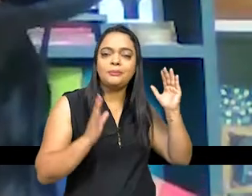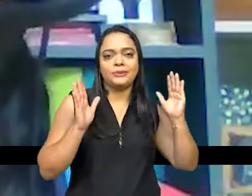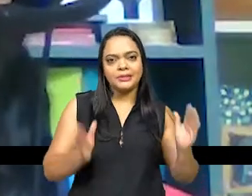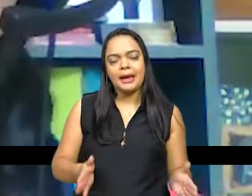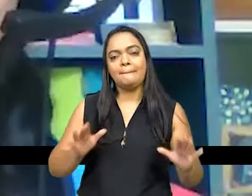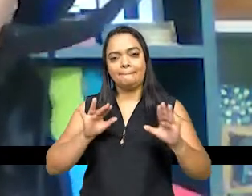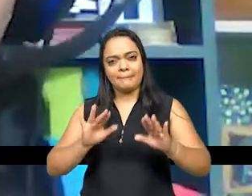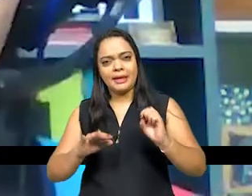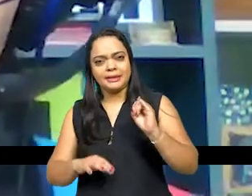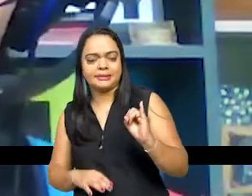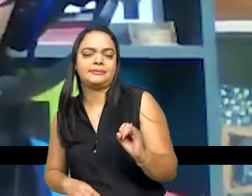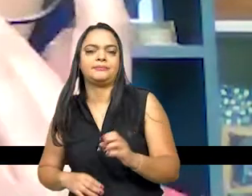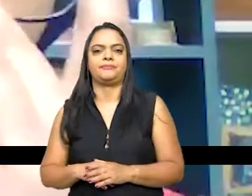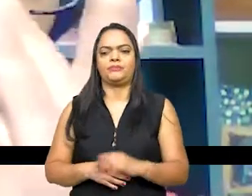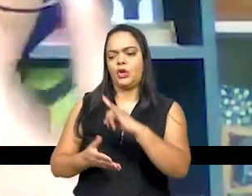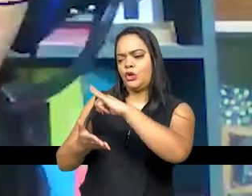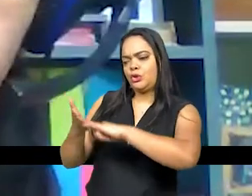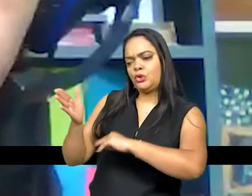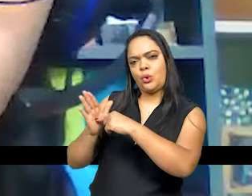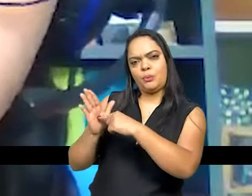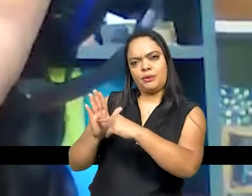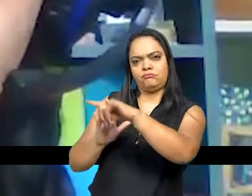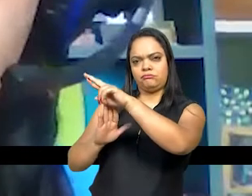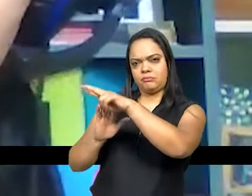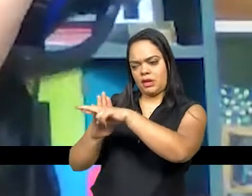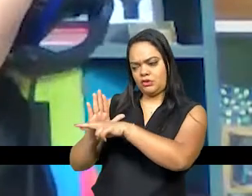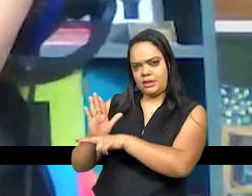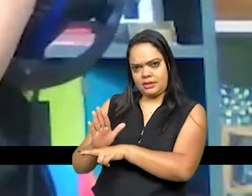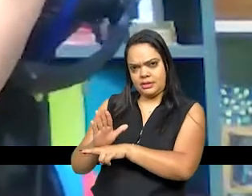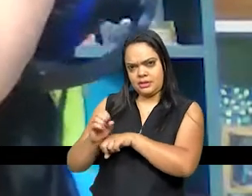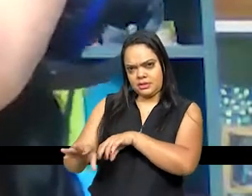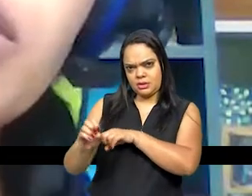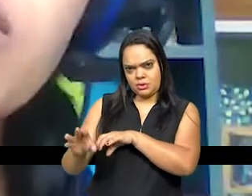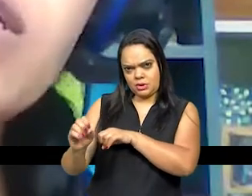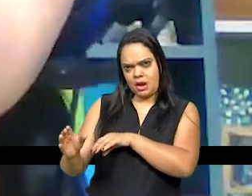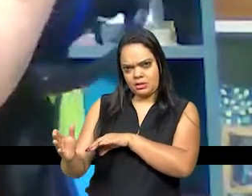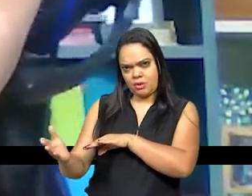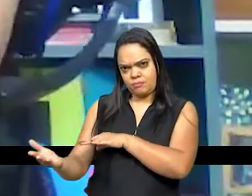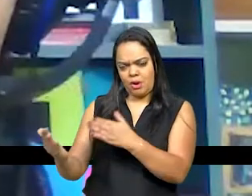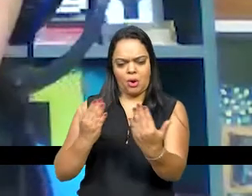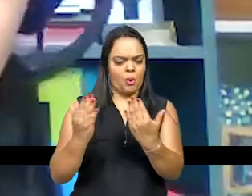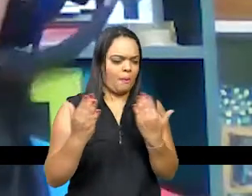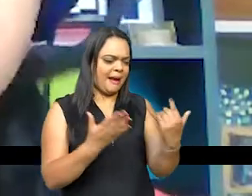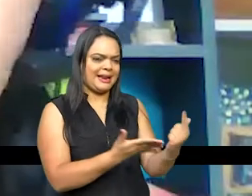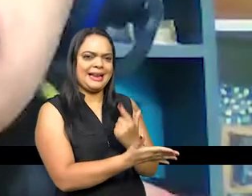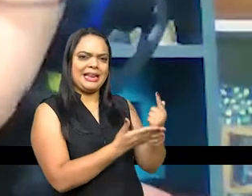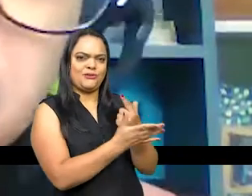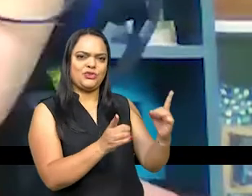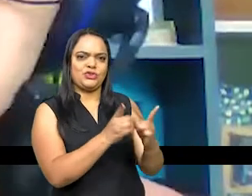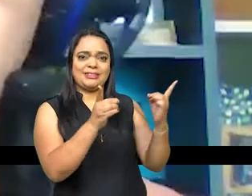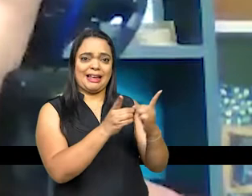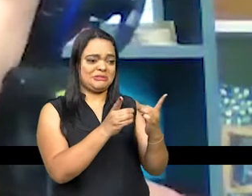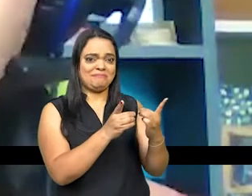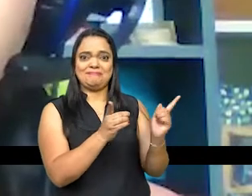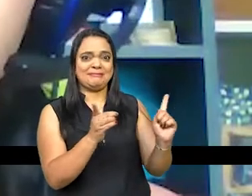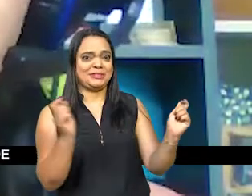já aí, mas se a gente pega, por exemplo, o documento das diretrizes e a gente coloca ele do lado da maioria dos livros didáticos, a gente não consegue avançar na